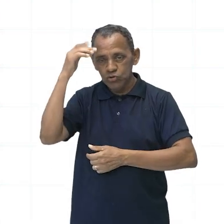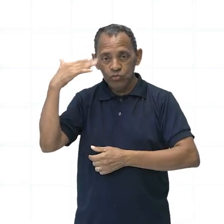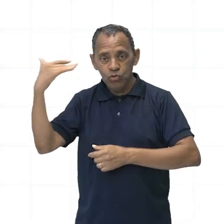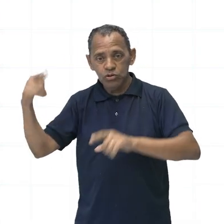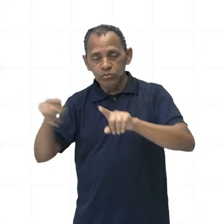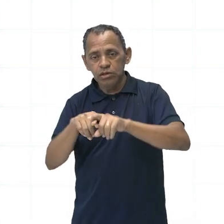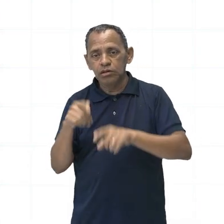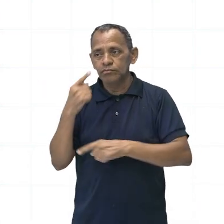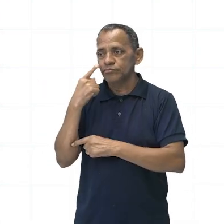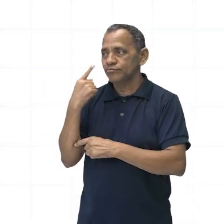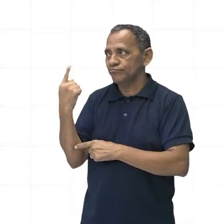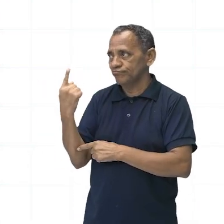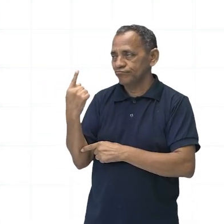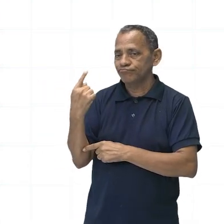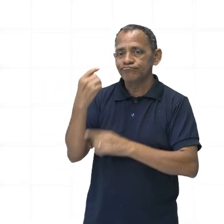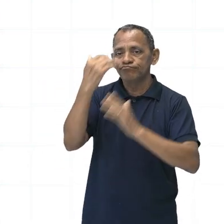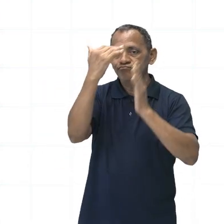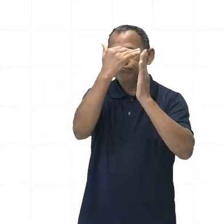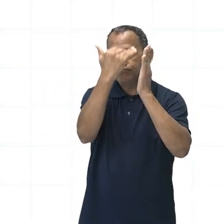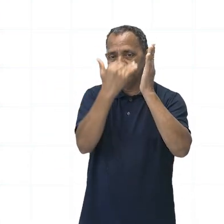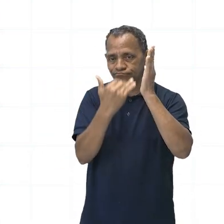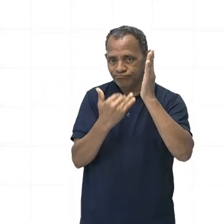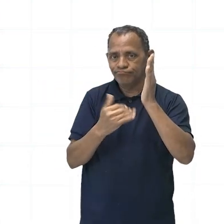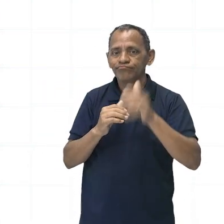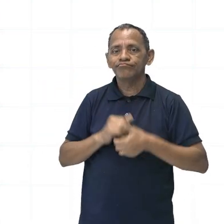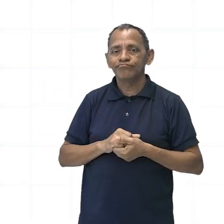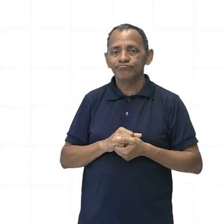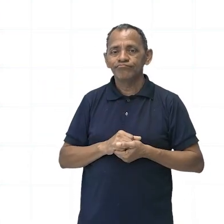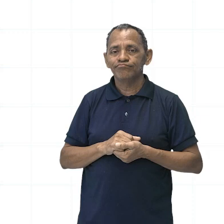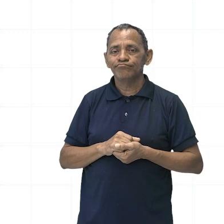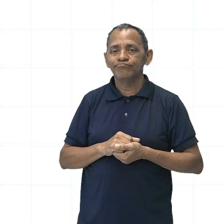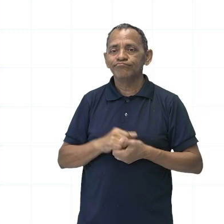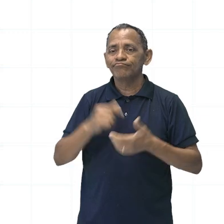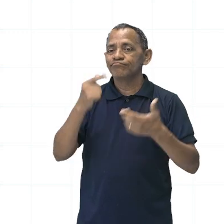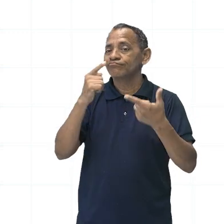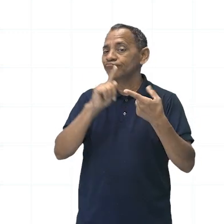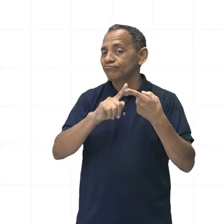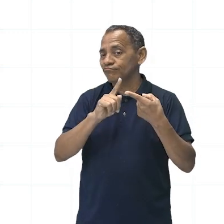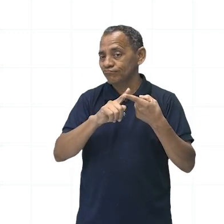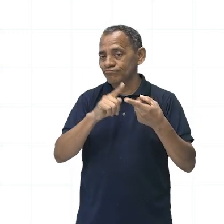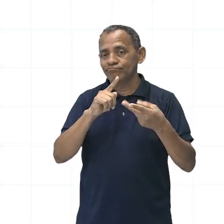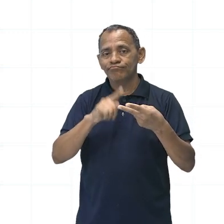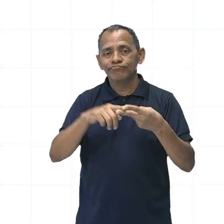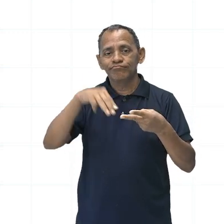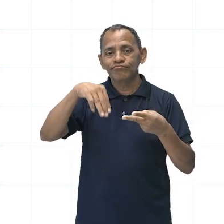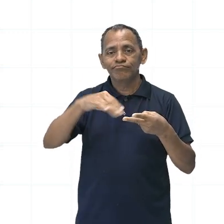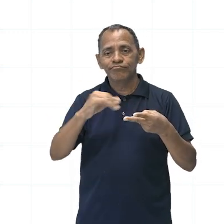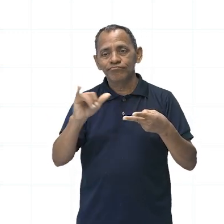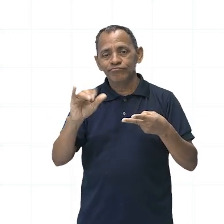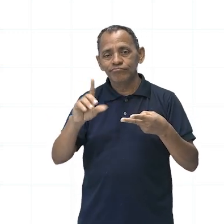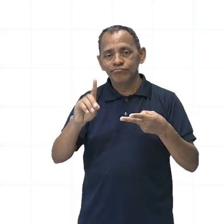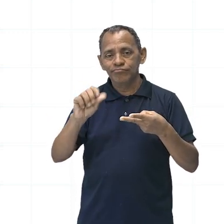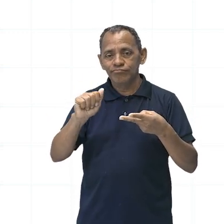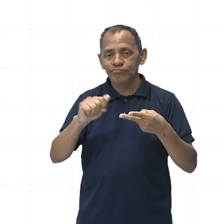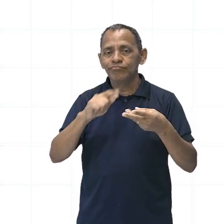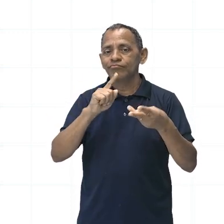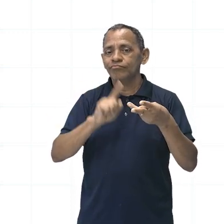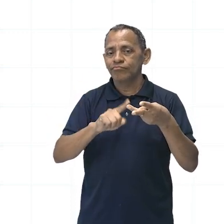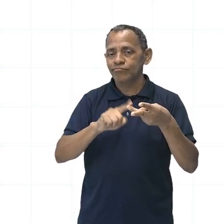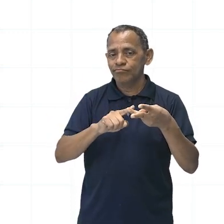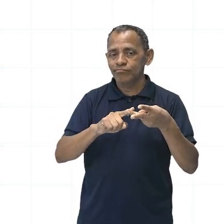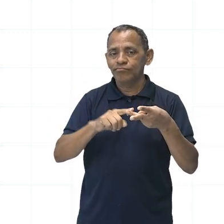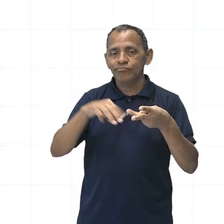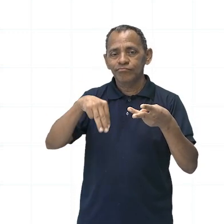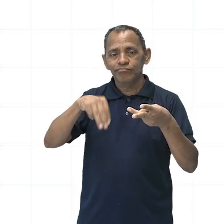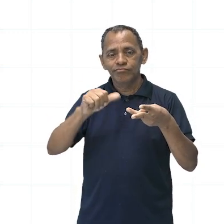brasileiros. Aí nós temos o Emicida, temos o Sabotagem, o Eduardo Tadeu, o Mano